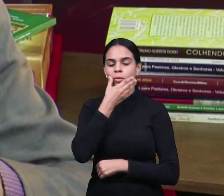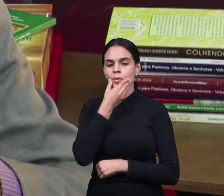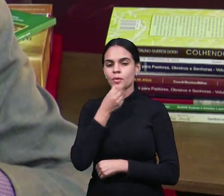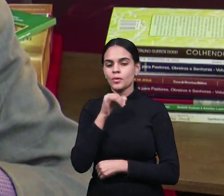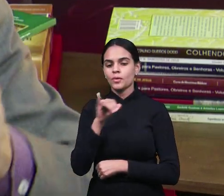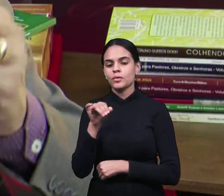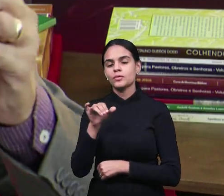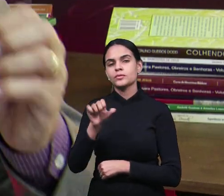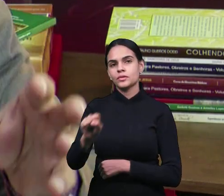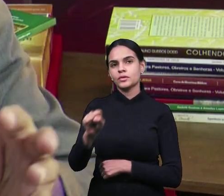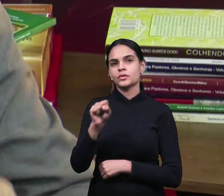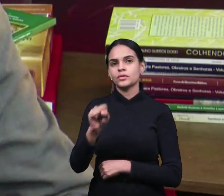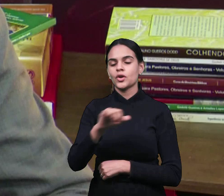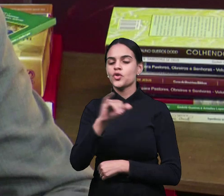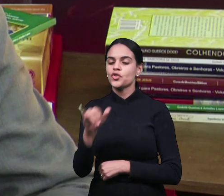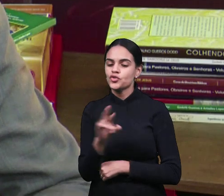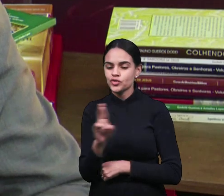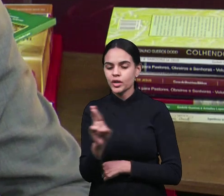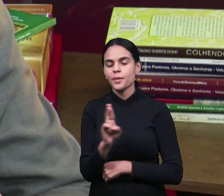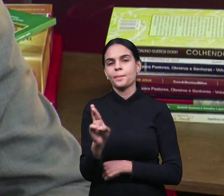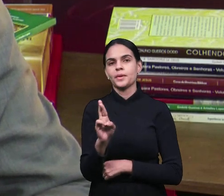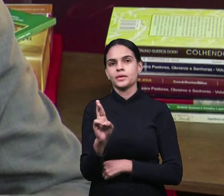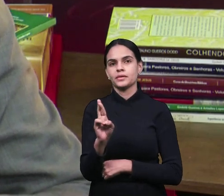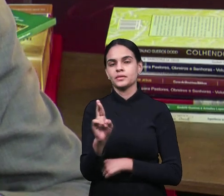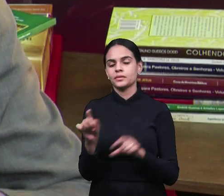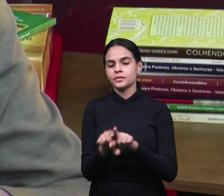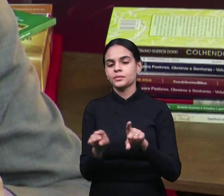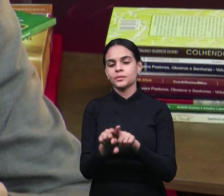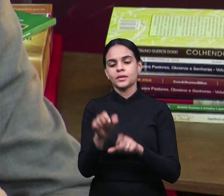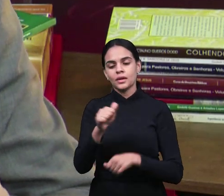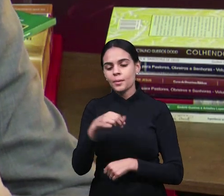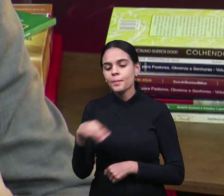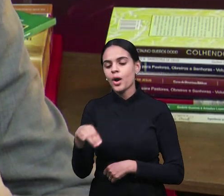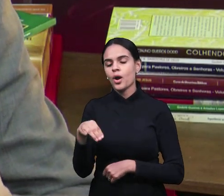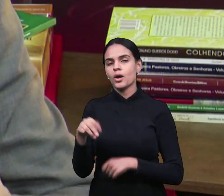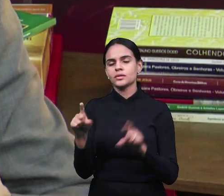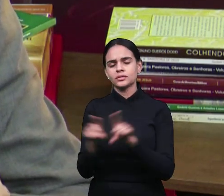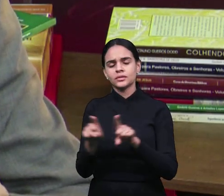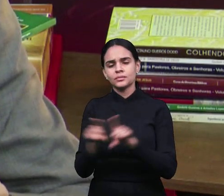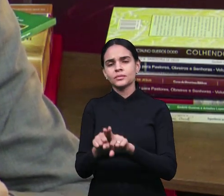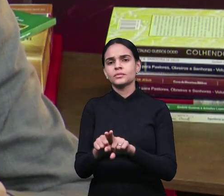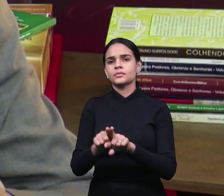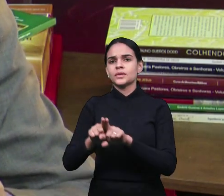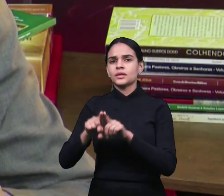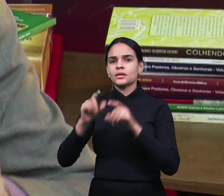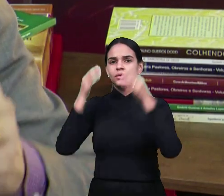Jeremias, Amós, Abacuque, Davi profetizou,